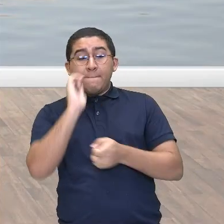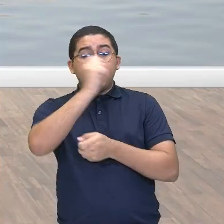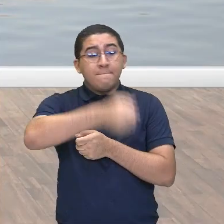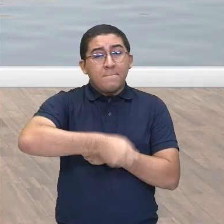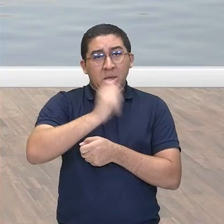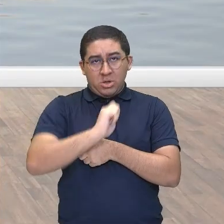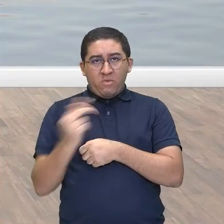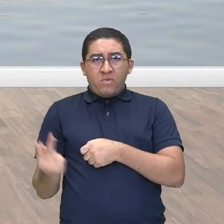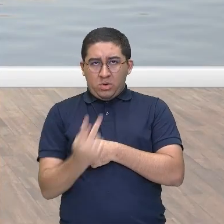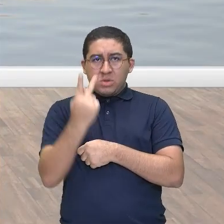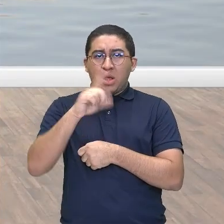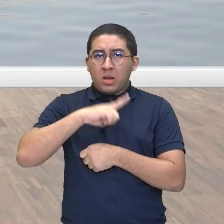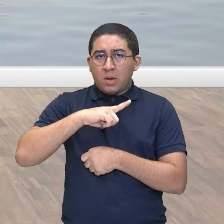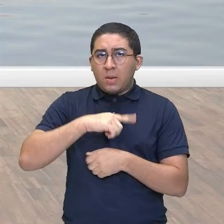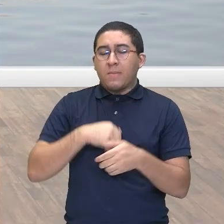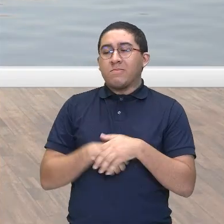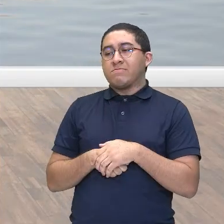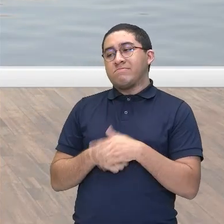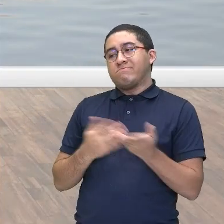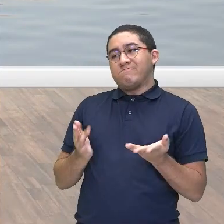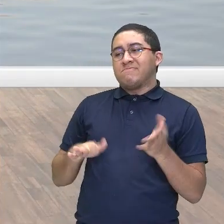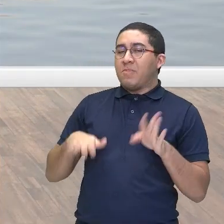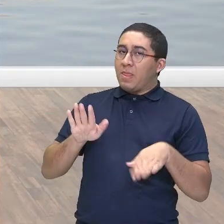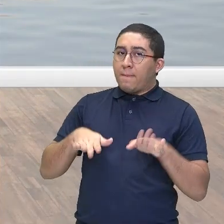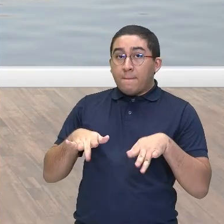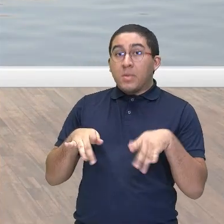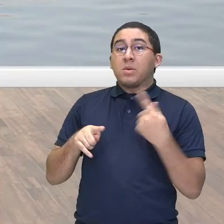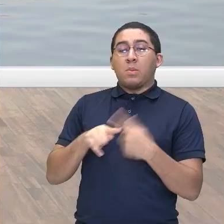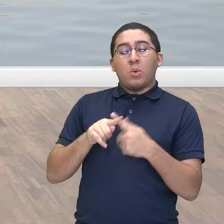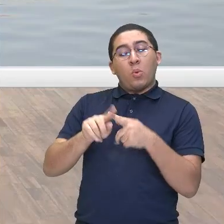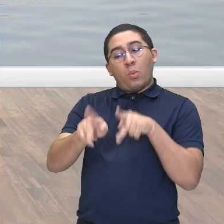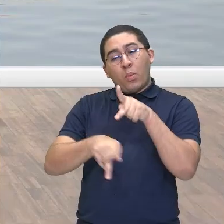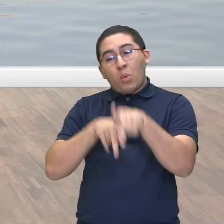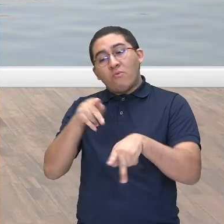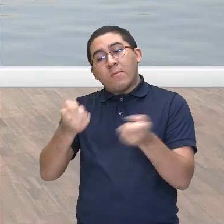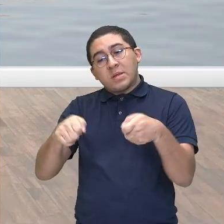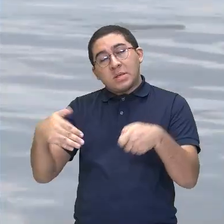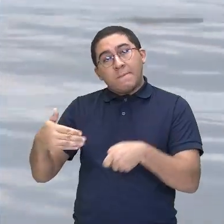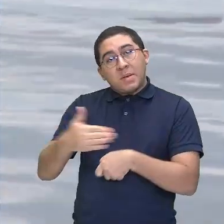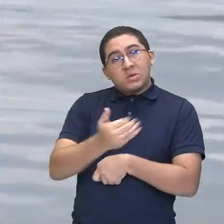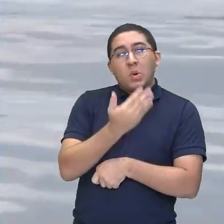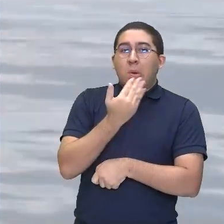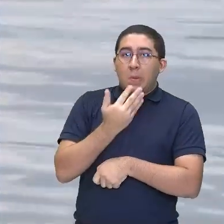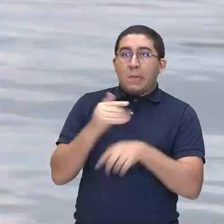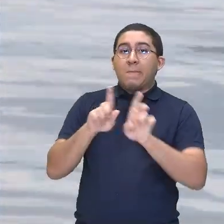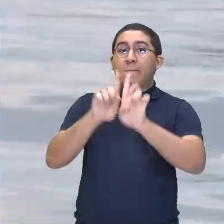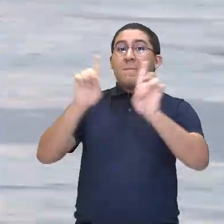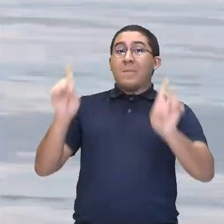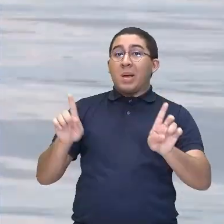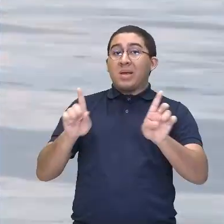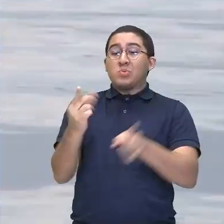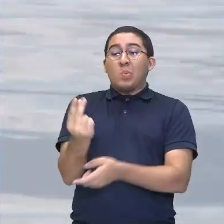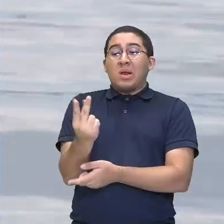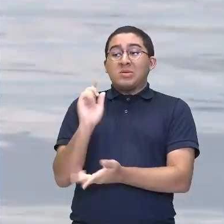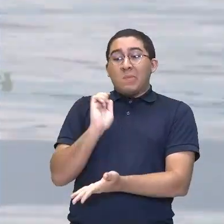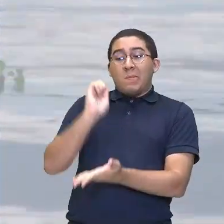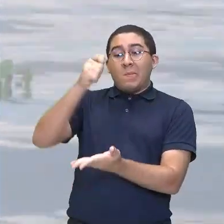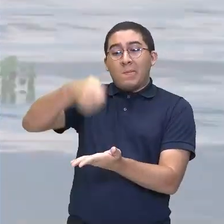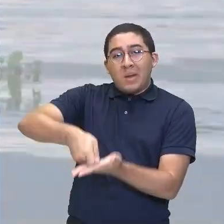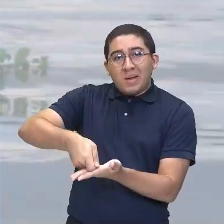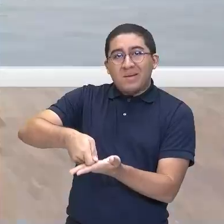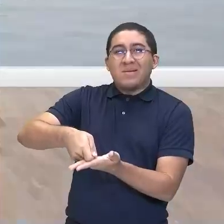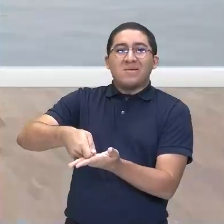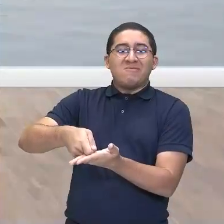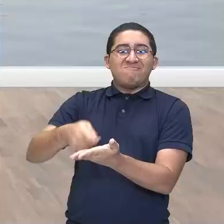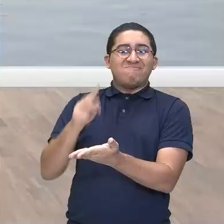é valorizada? Nem sempre. O povo precisa do peixe, mas o preço que pagam